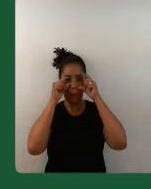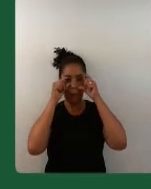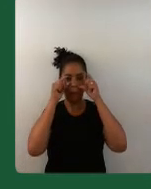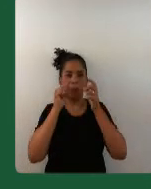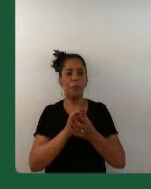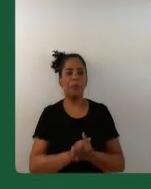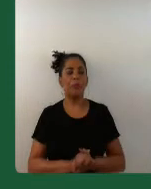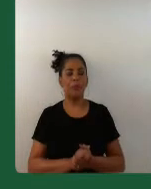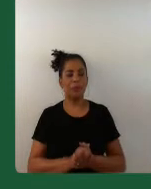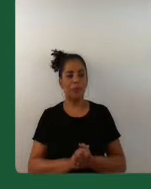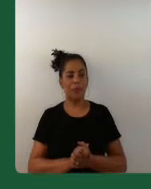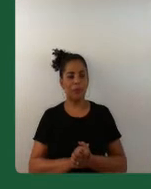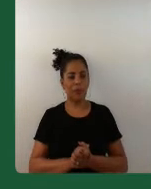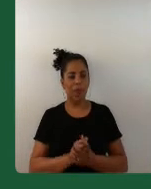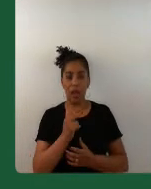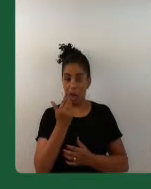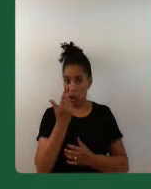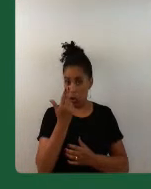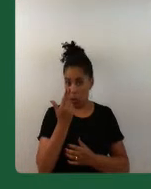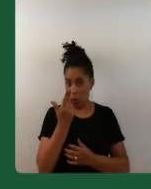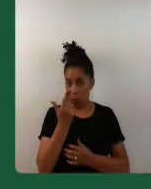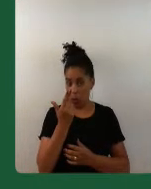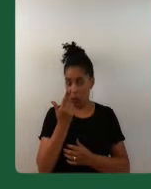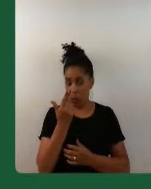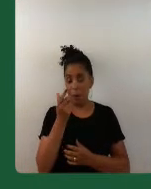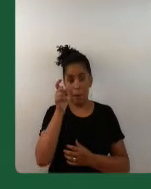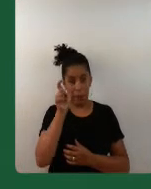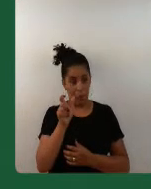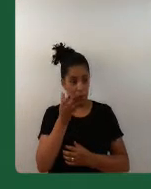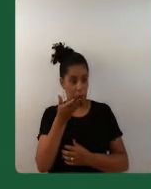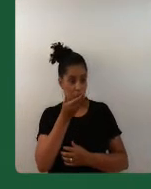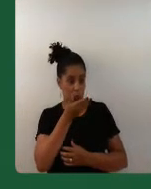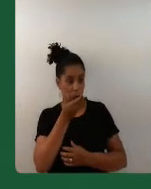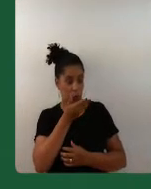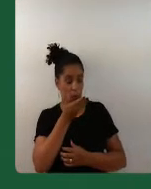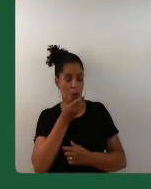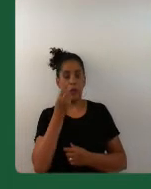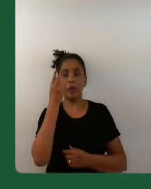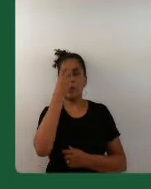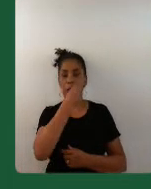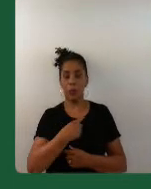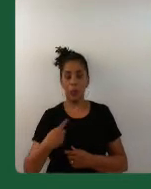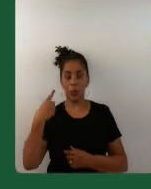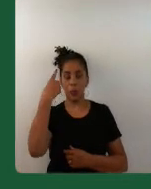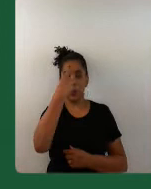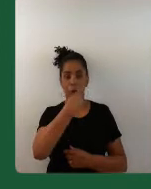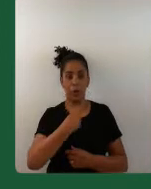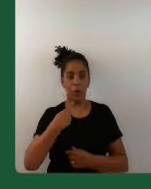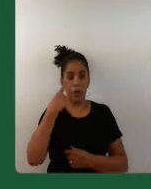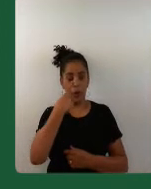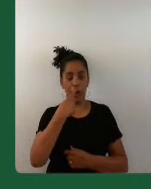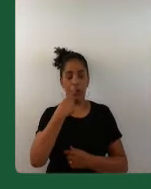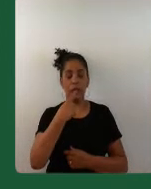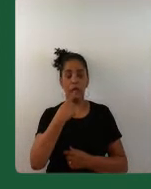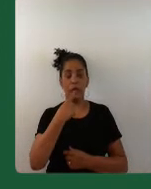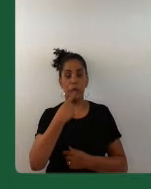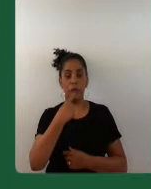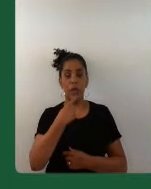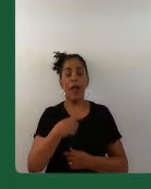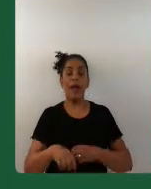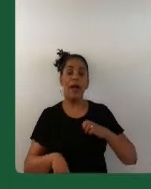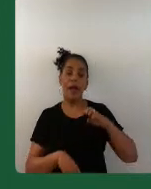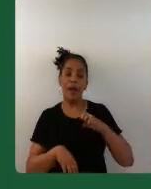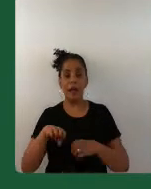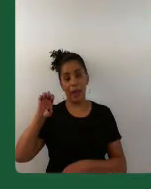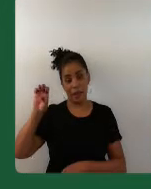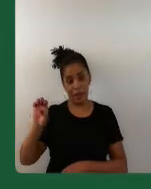Aqui a mesma paciente, uma visão pré e pós-operatória, visão frontal, pré-operatória à esquerda